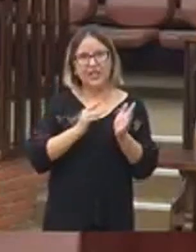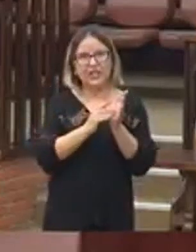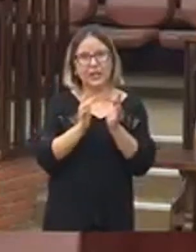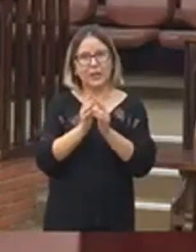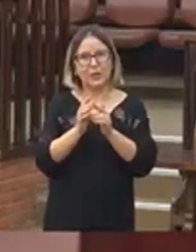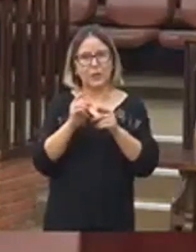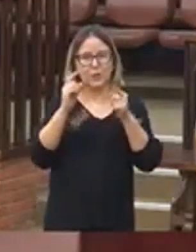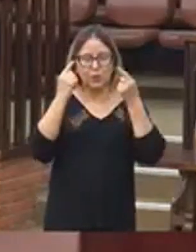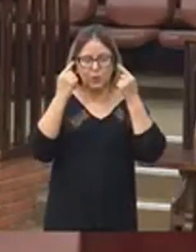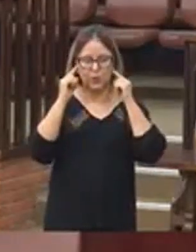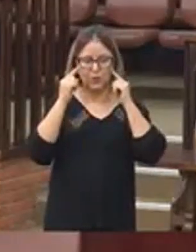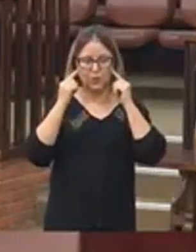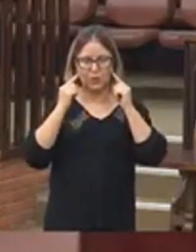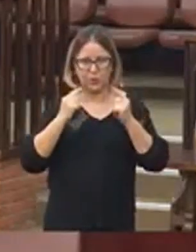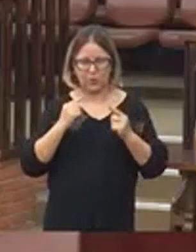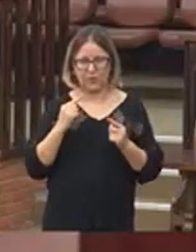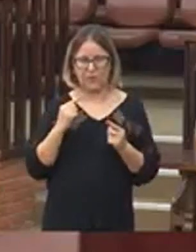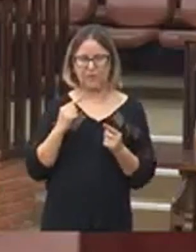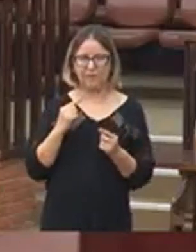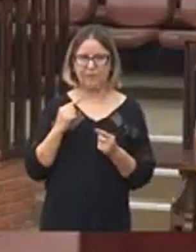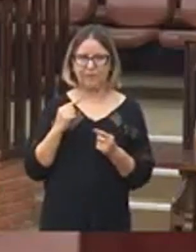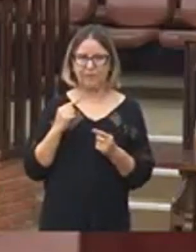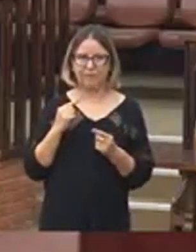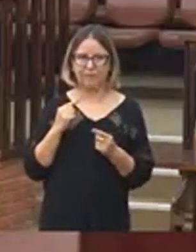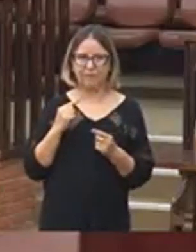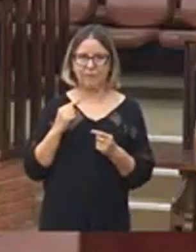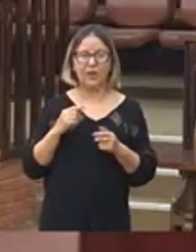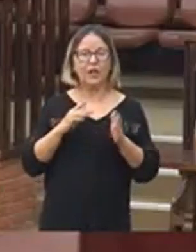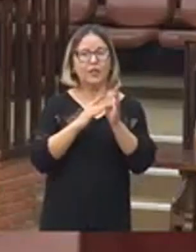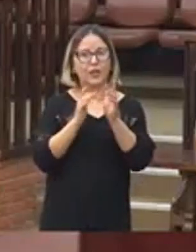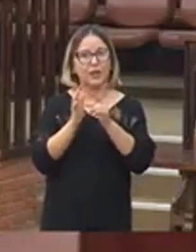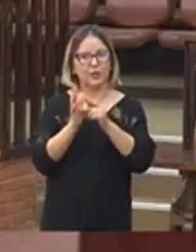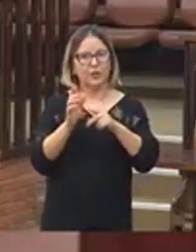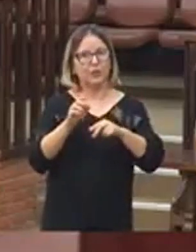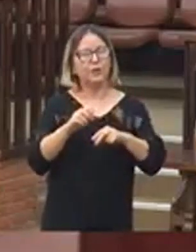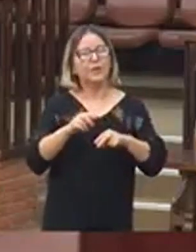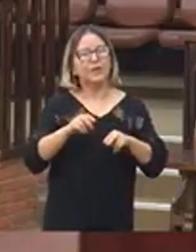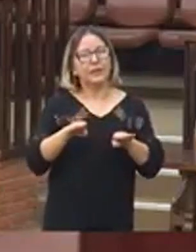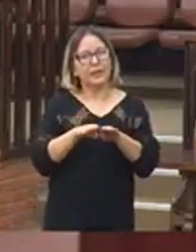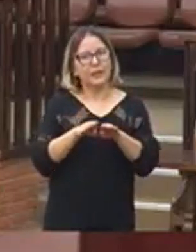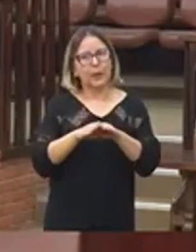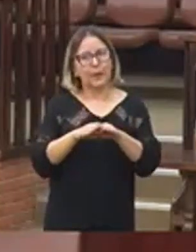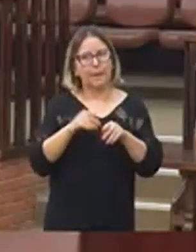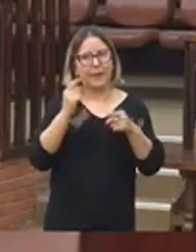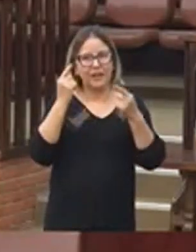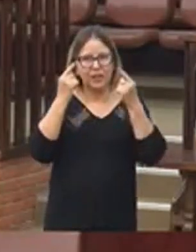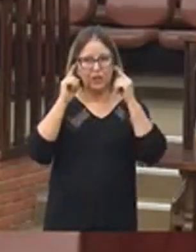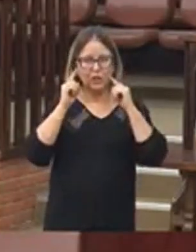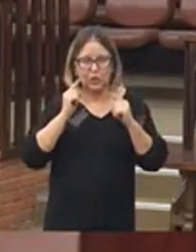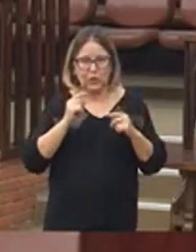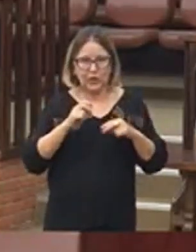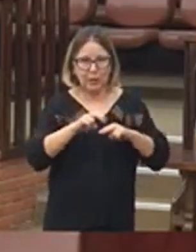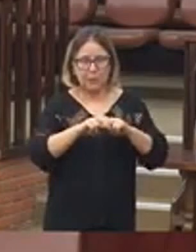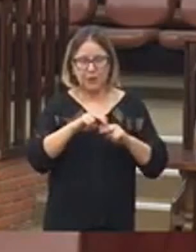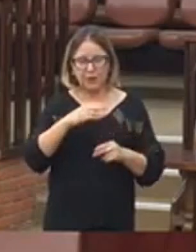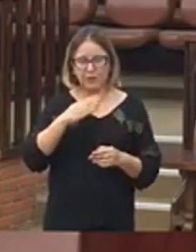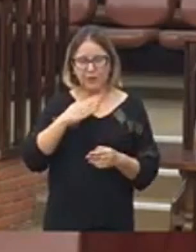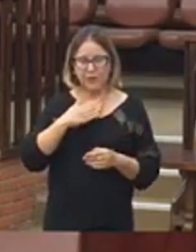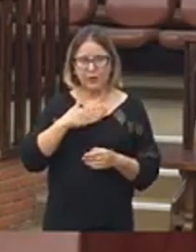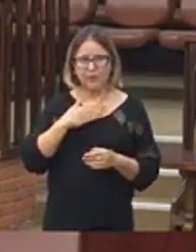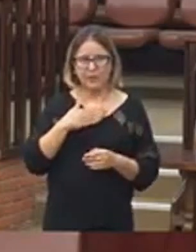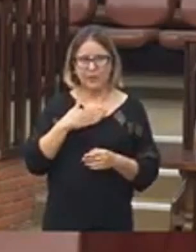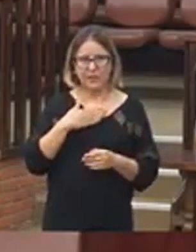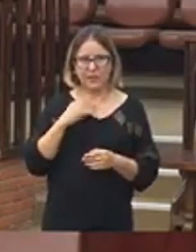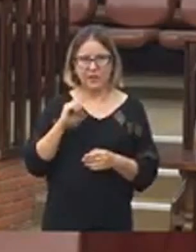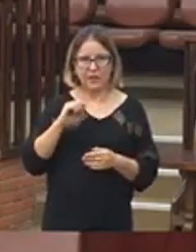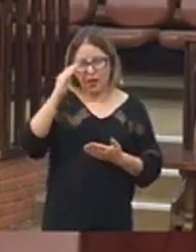responsável pelas suas lágrimas também. A minha incredulidade.